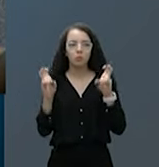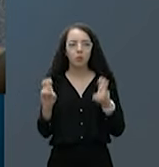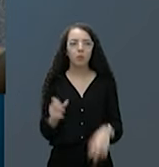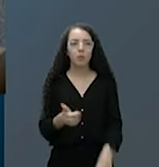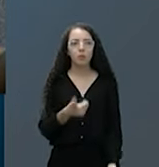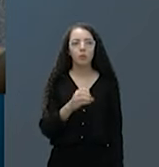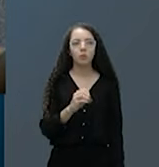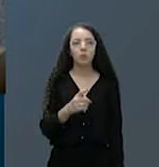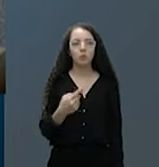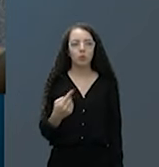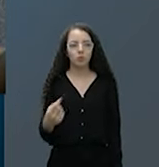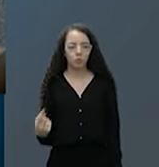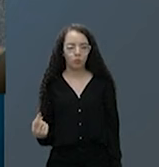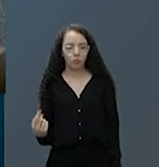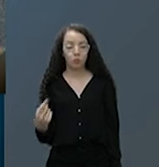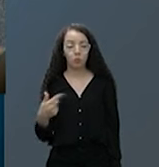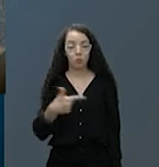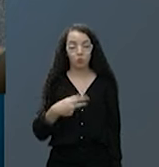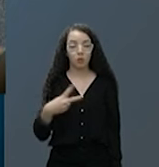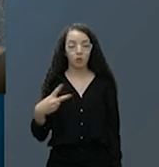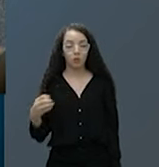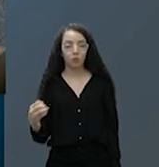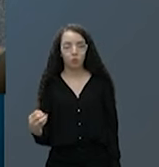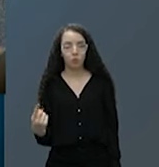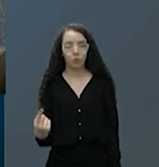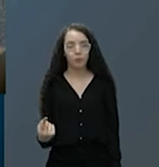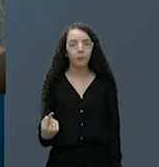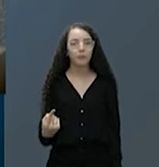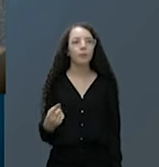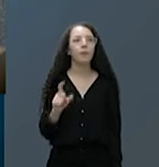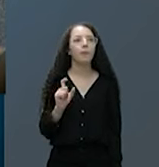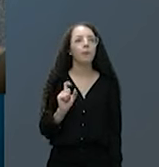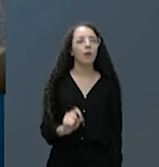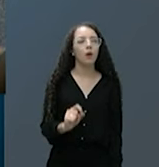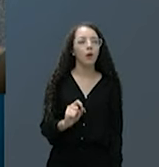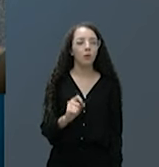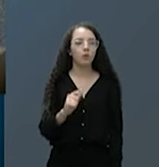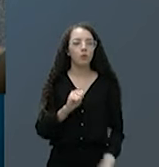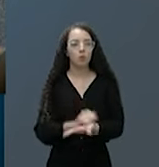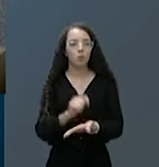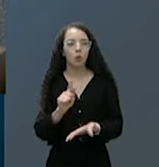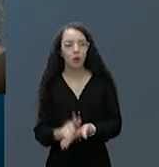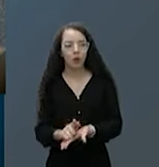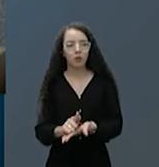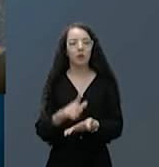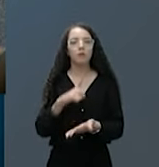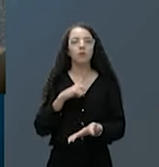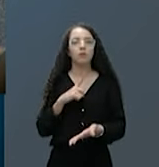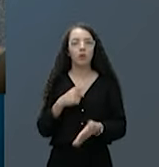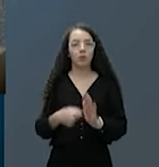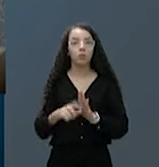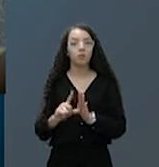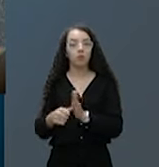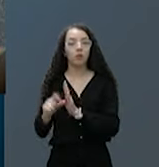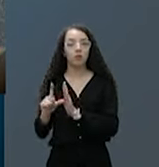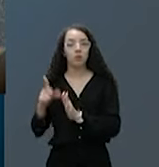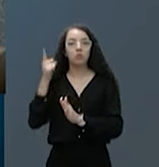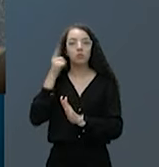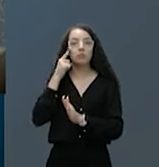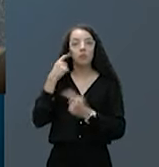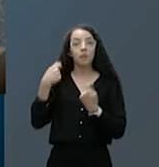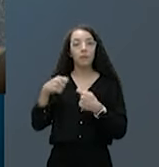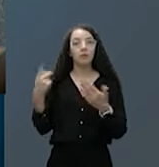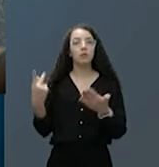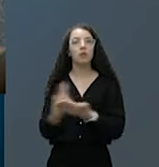que a aplicabilidade da multa a agravo interposto contra a decisão fundada em precedente qualificado, ela deve ser realizada com alguns